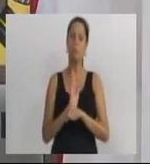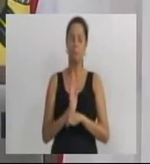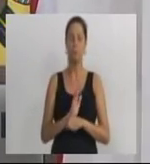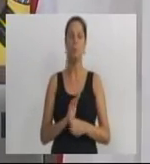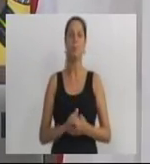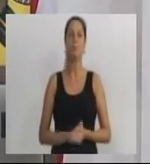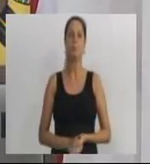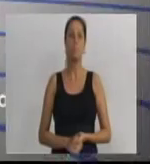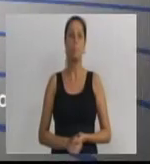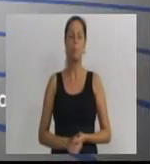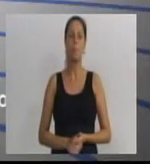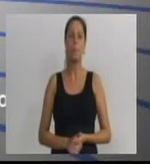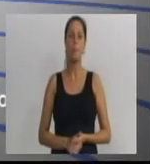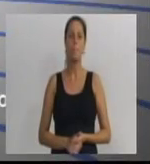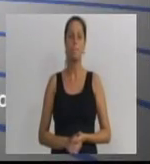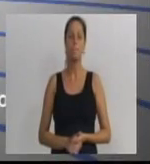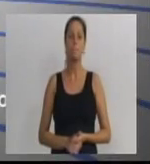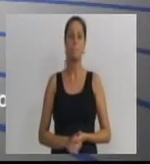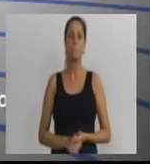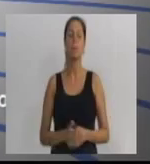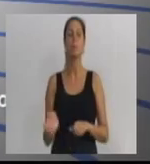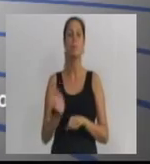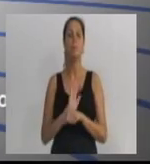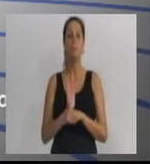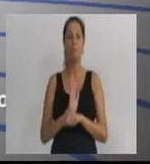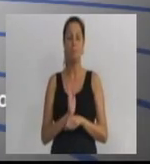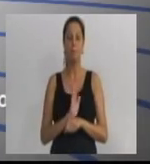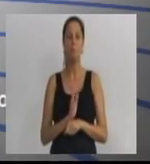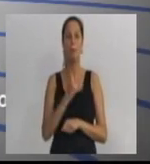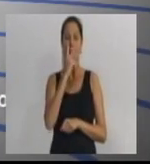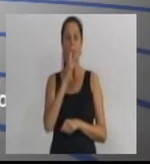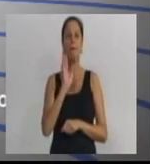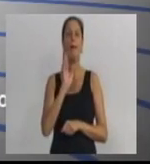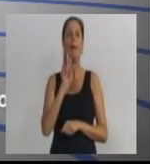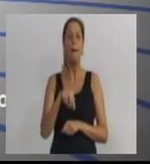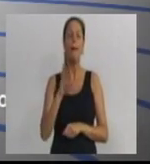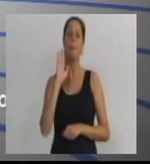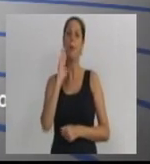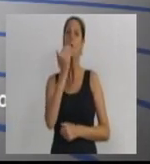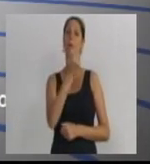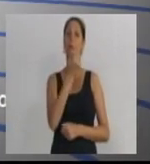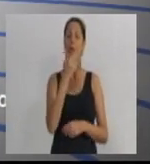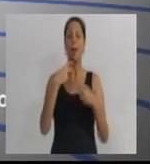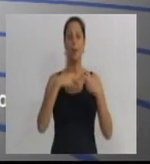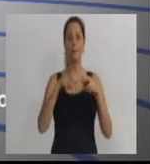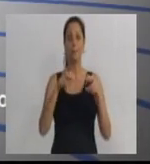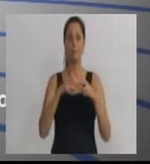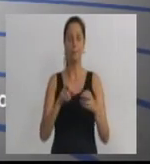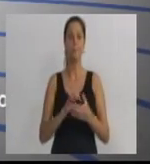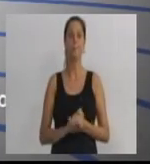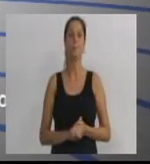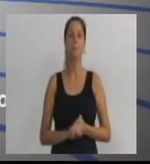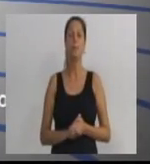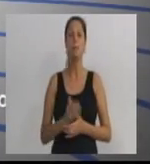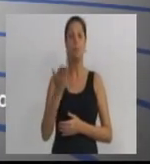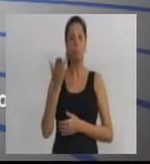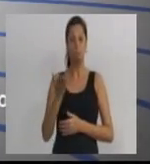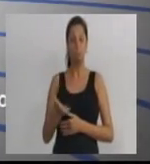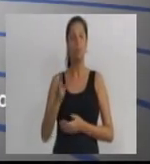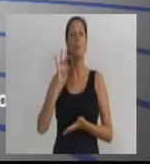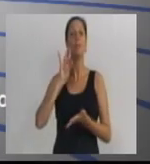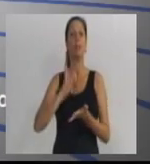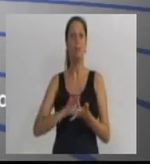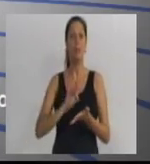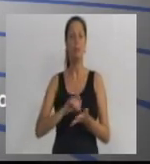aí dos filmes da novela Piracicabana. Só mais uma cena comum dos novos ônibus. A porta